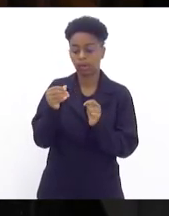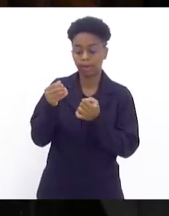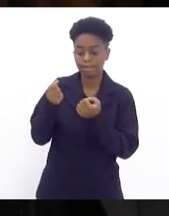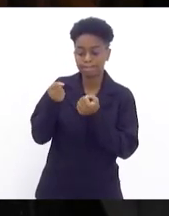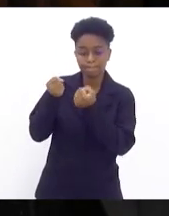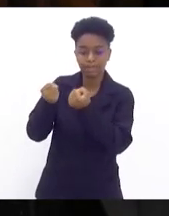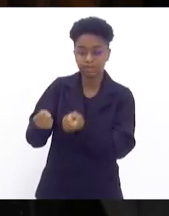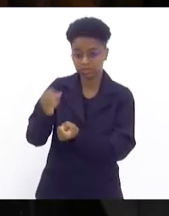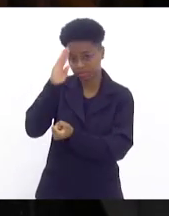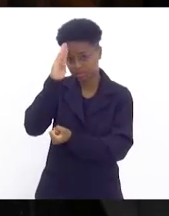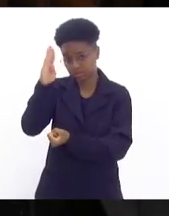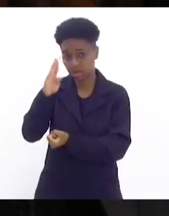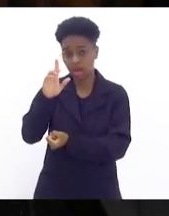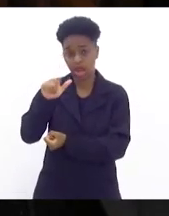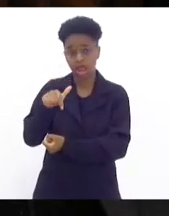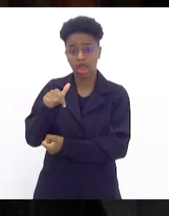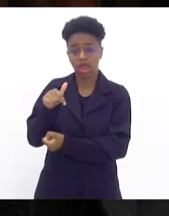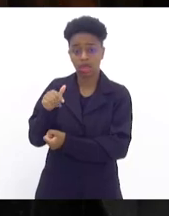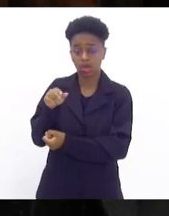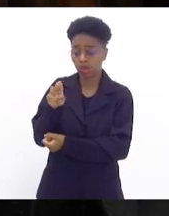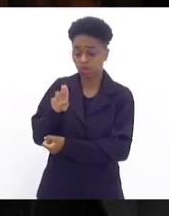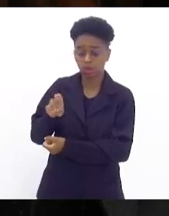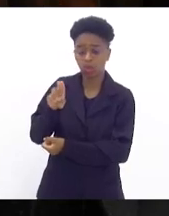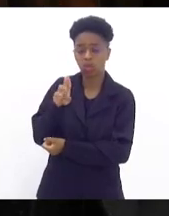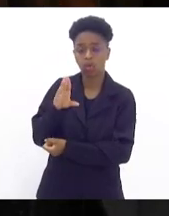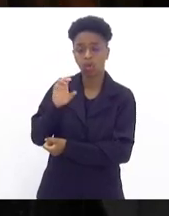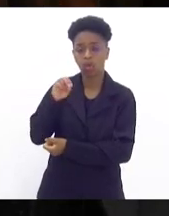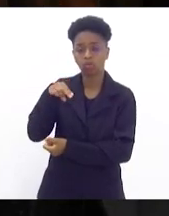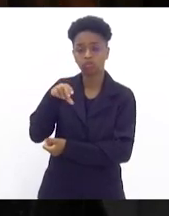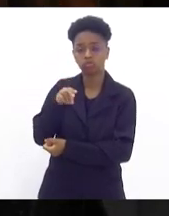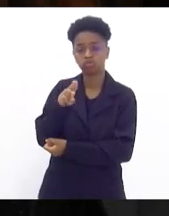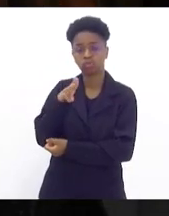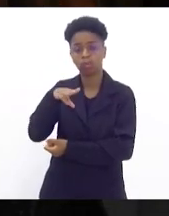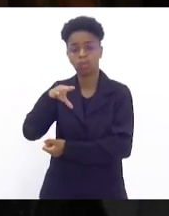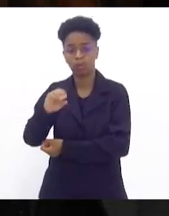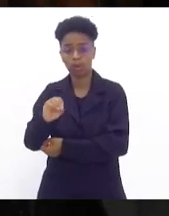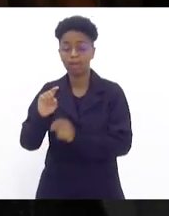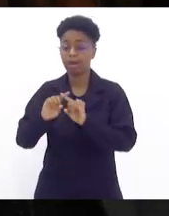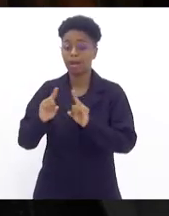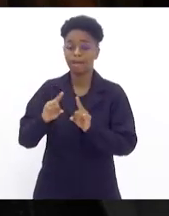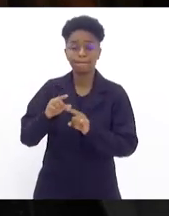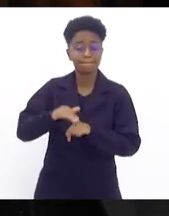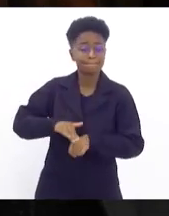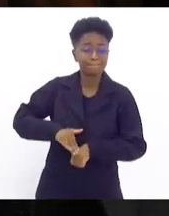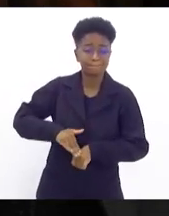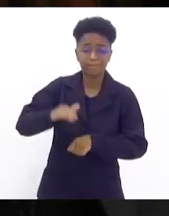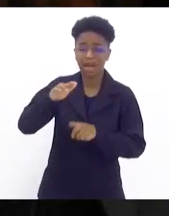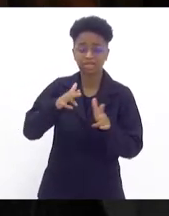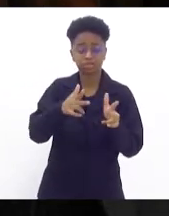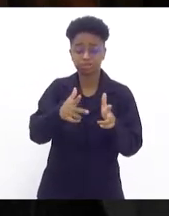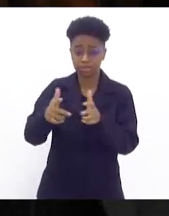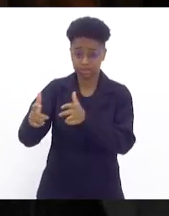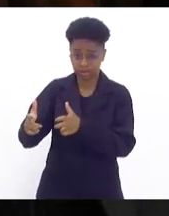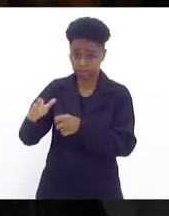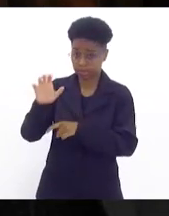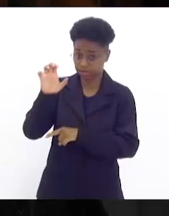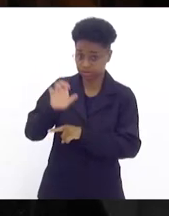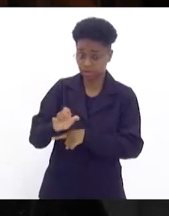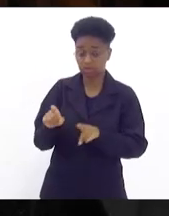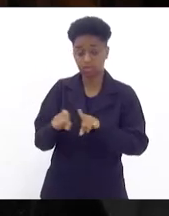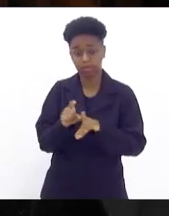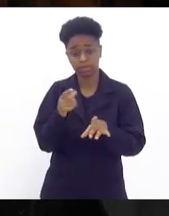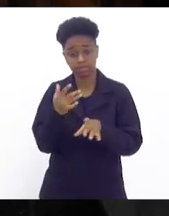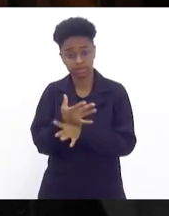sobre o consumo e o tributo mais Evidente do consumo para os estados e para os municípios